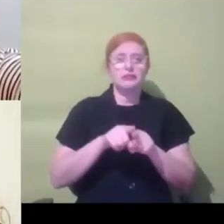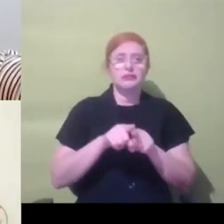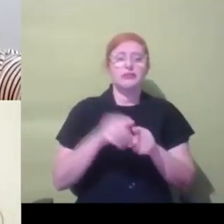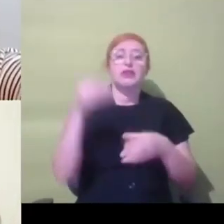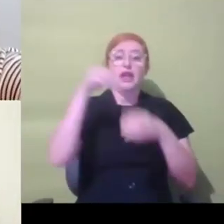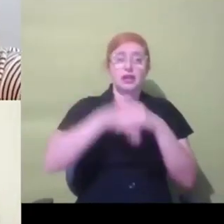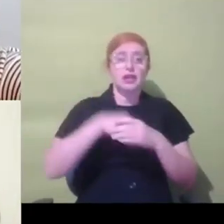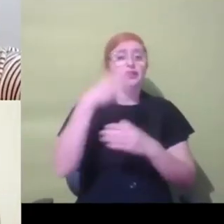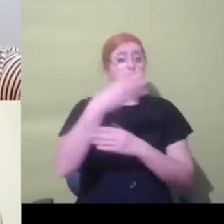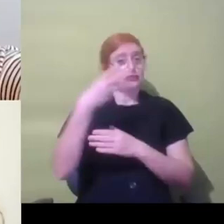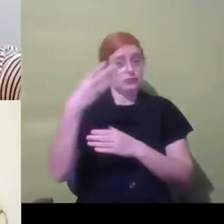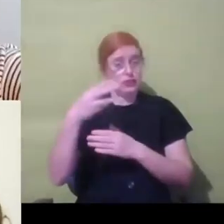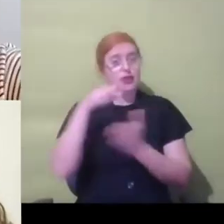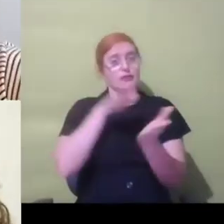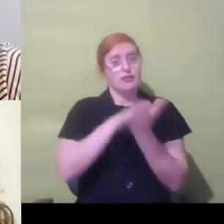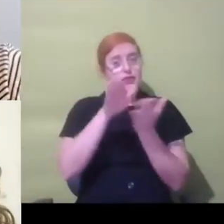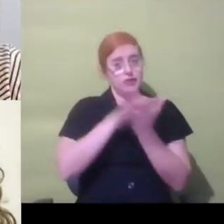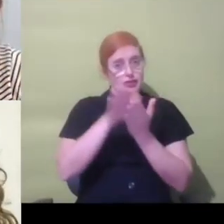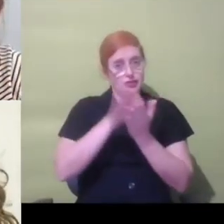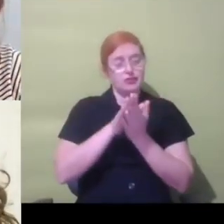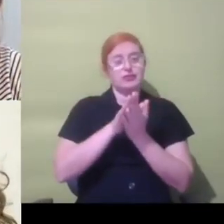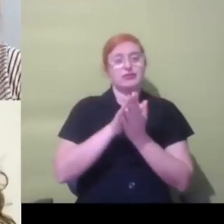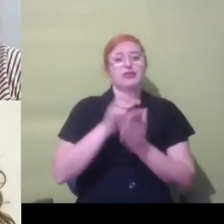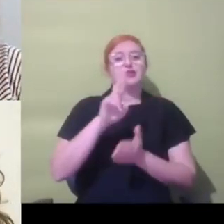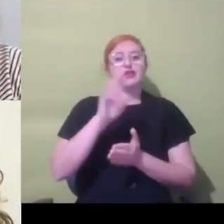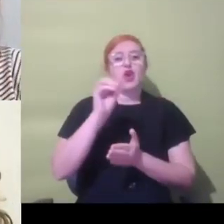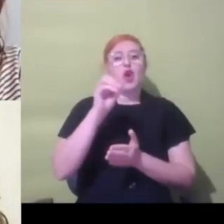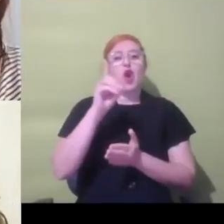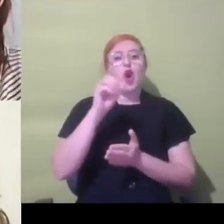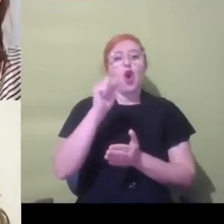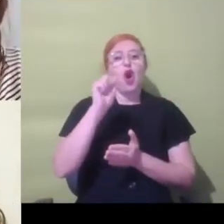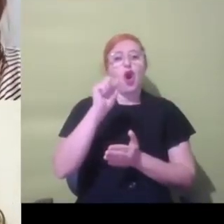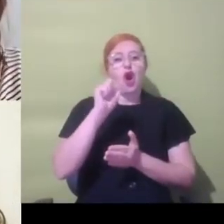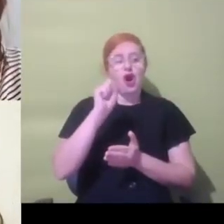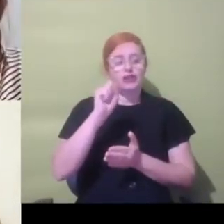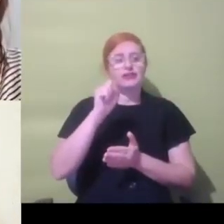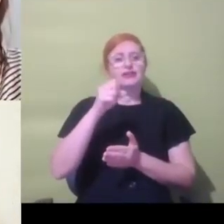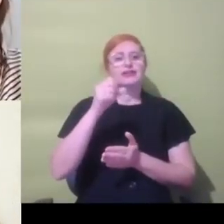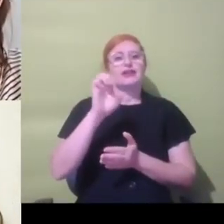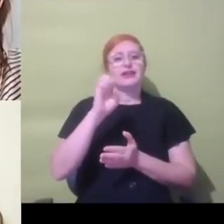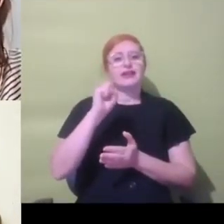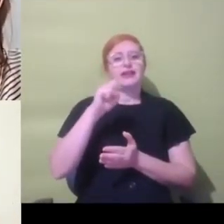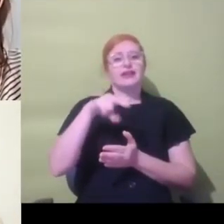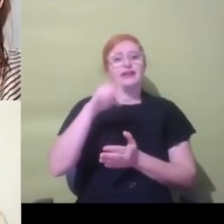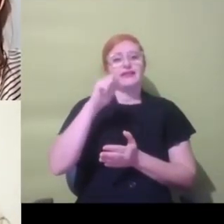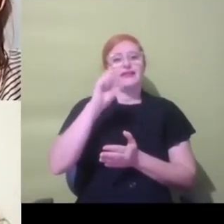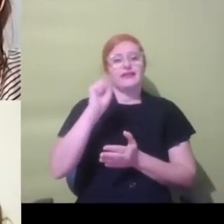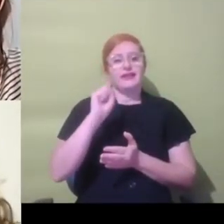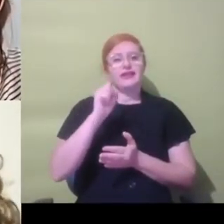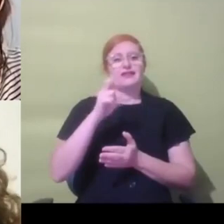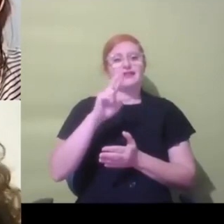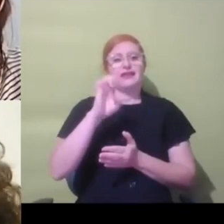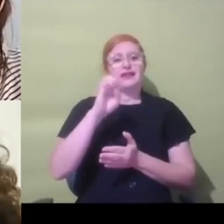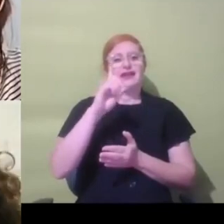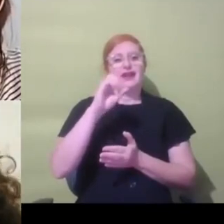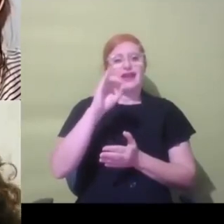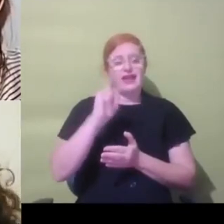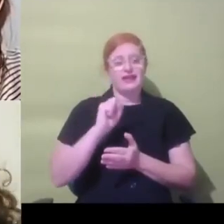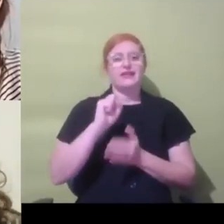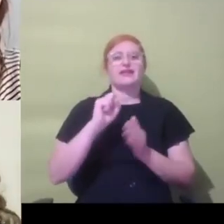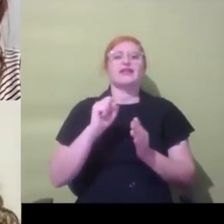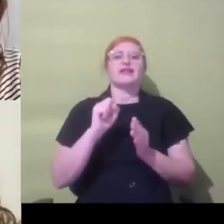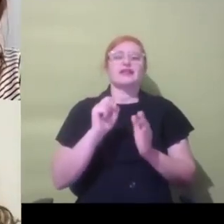para baixar. O nome da publicação é Nas Rodas e nas Redes. O uso da internet entre mulheres de classes populares, entre mulheres de movimentos